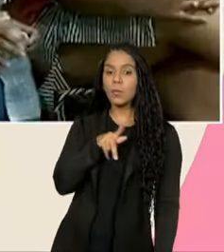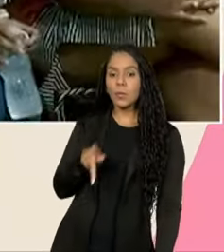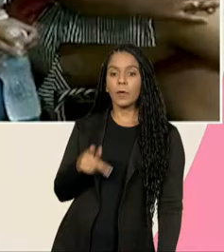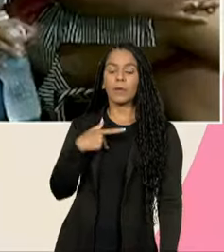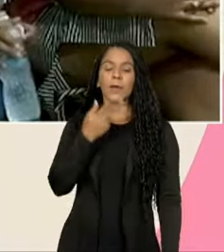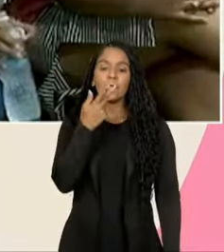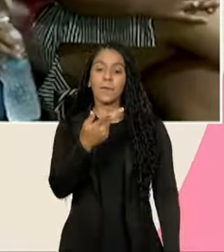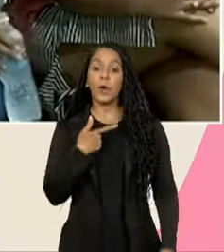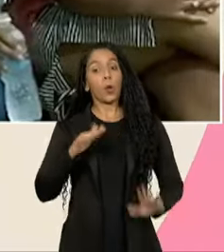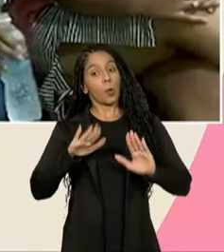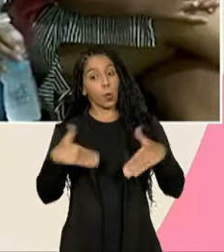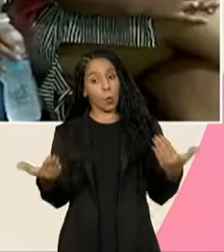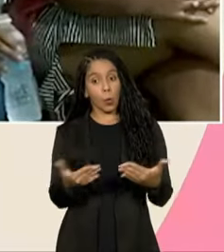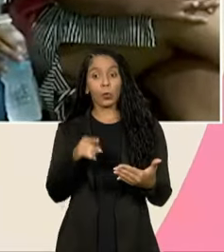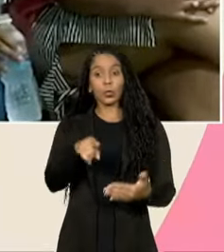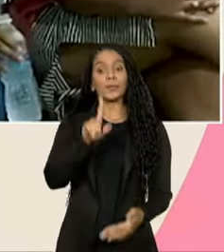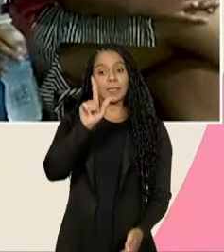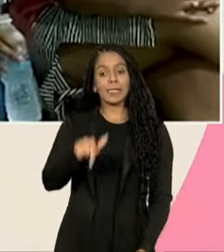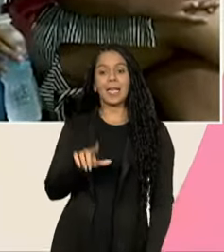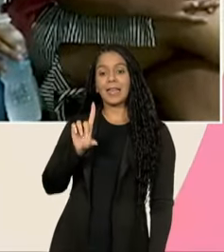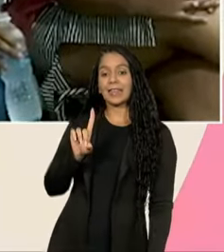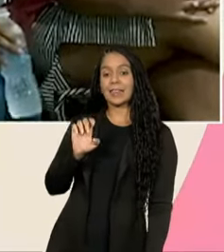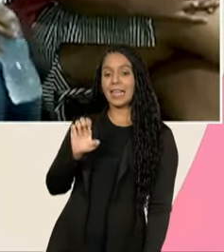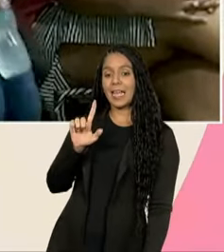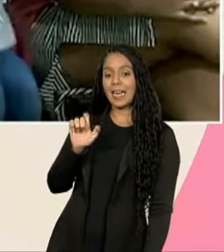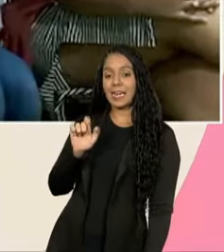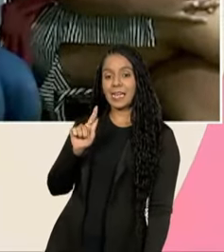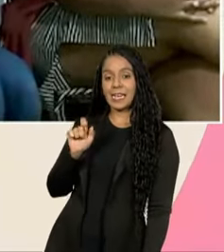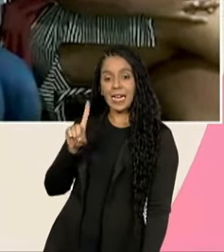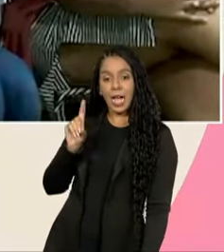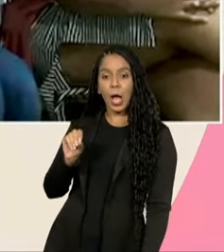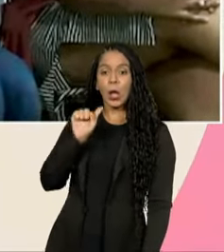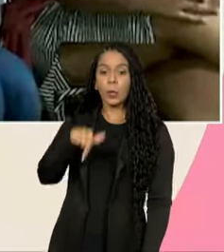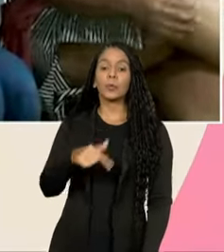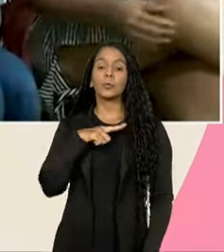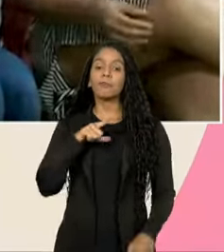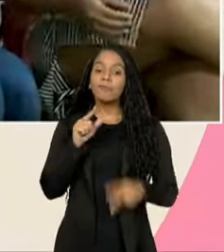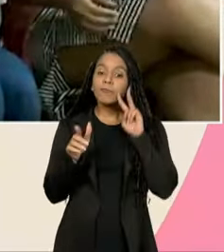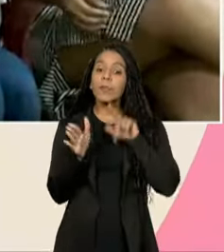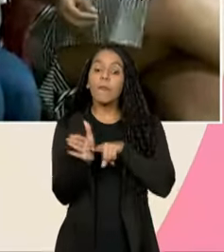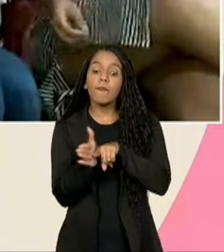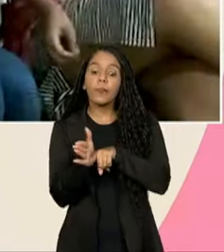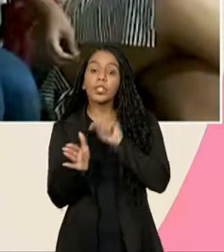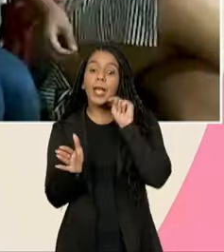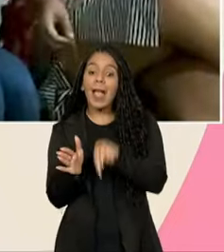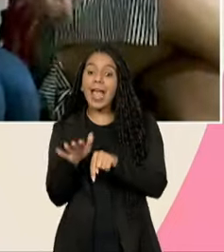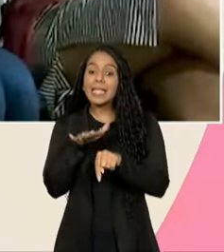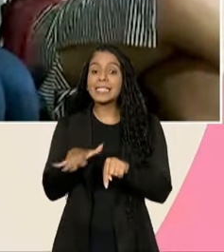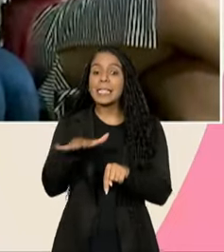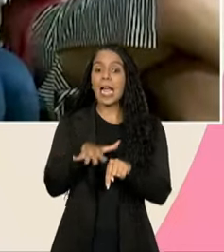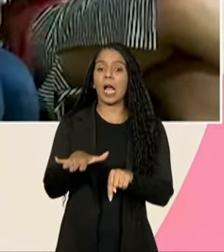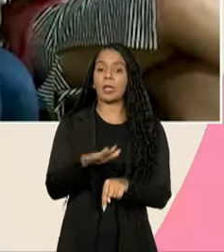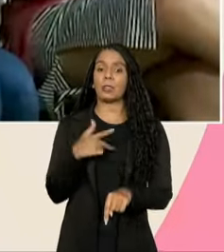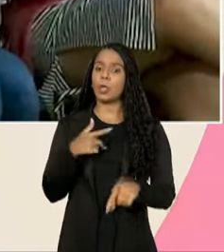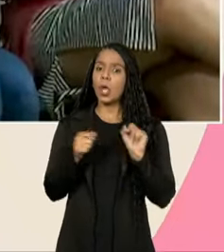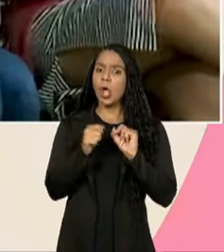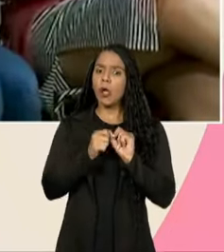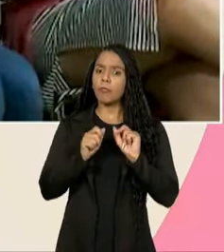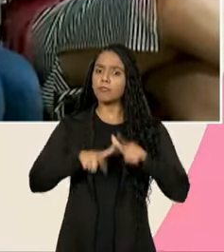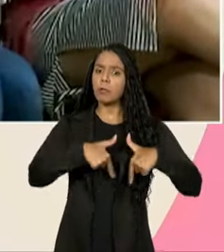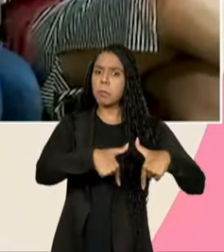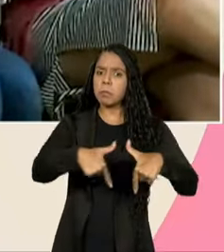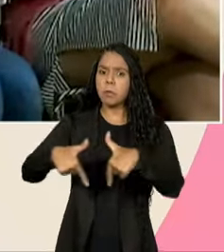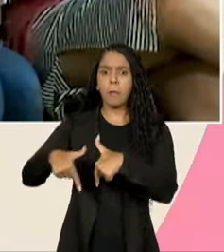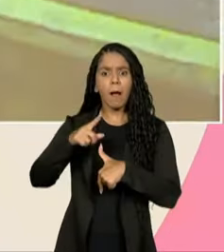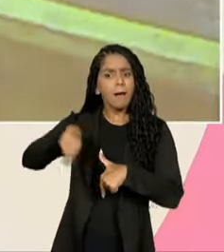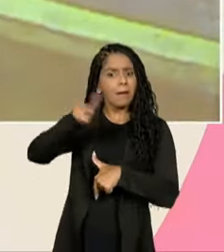chegou, não, mas a partir de hoje você é delegado. Entra nesse caso aqui. Eu faria coisas, claro, sem ter nenhuma formação, que eles não fizeram. Então eu